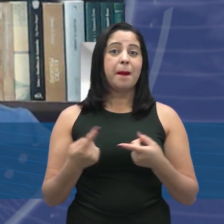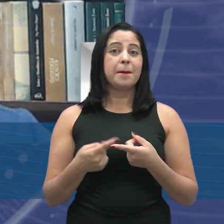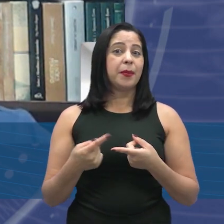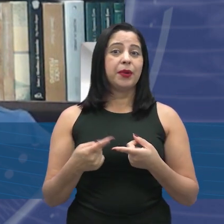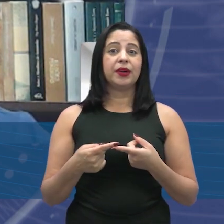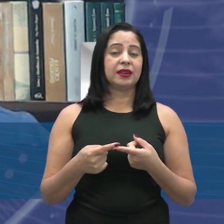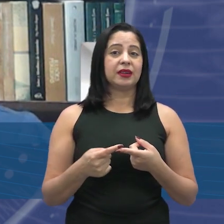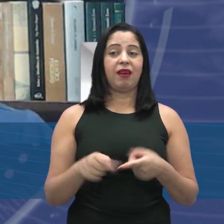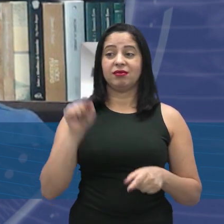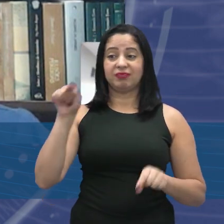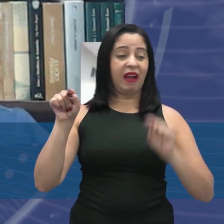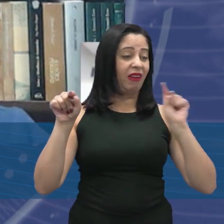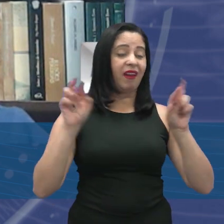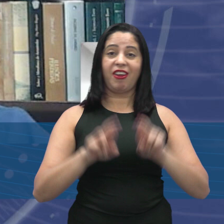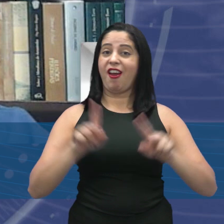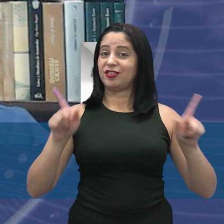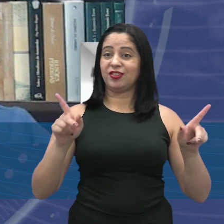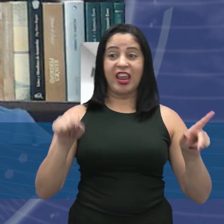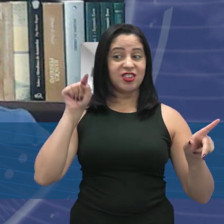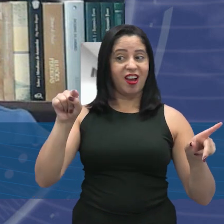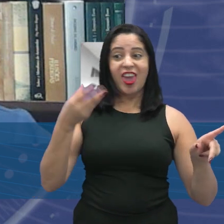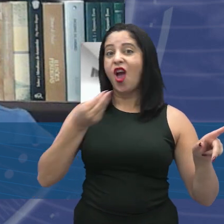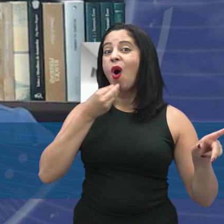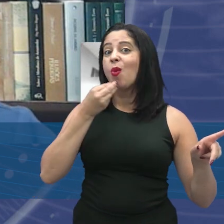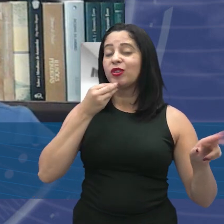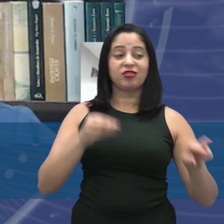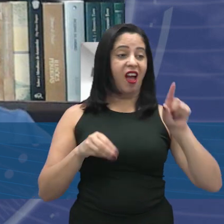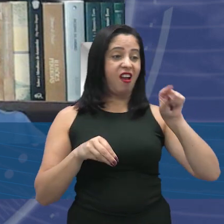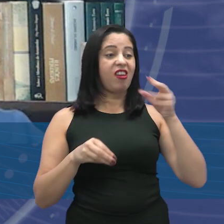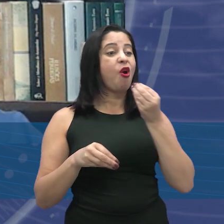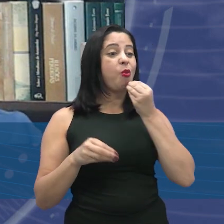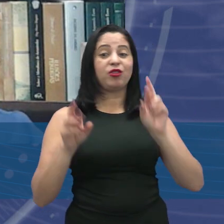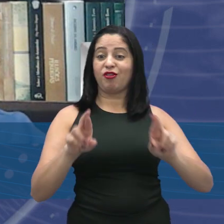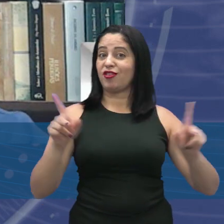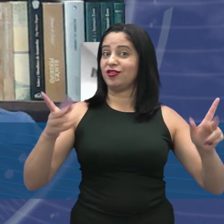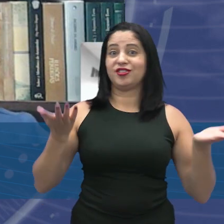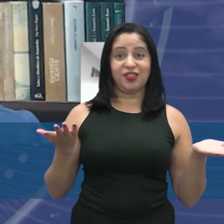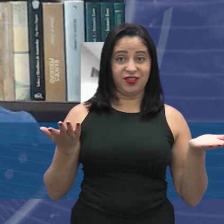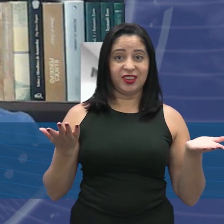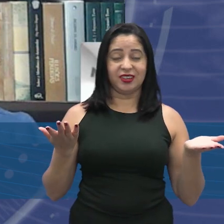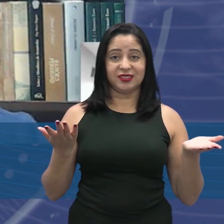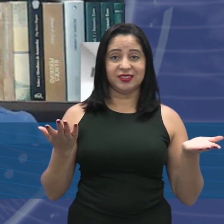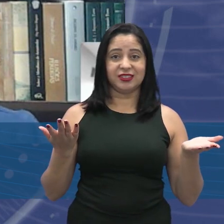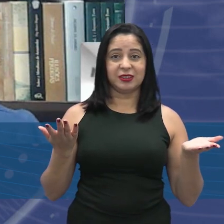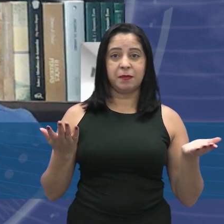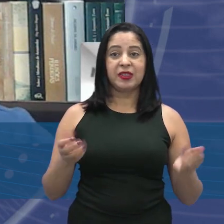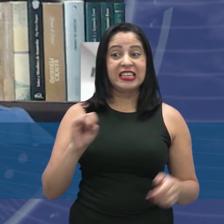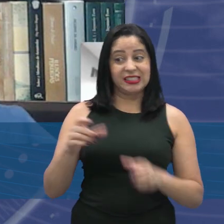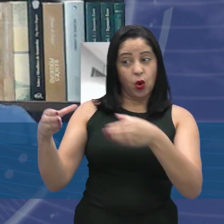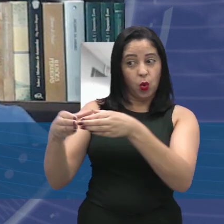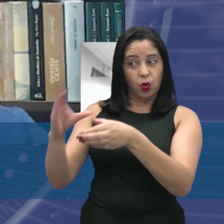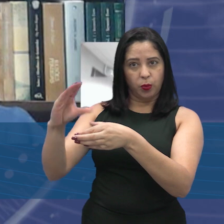na compreensão desse universo que é colocado para ela, que é expandido exatamente quando ela tem acesso à universidade.